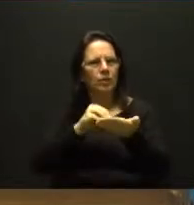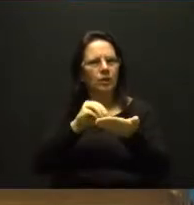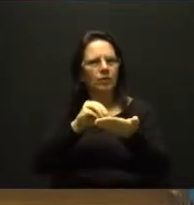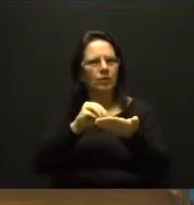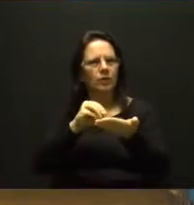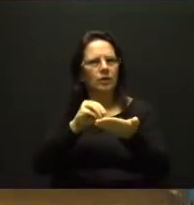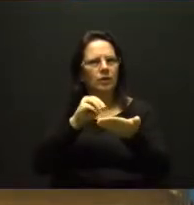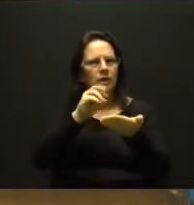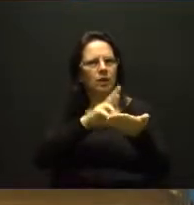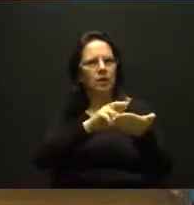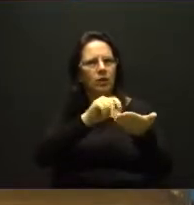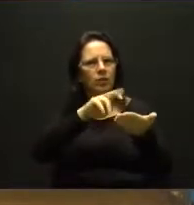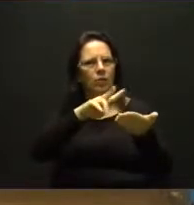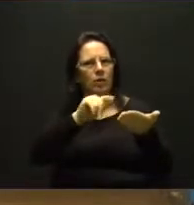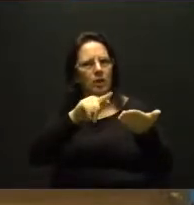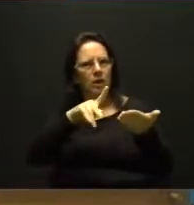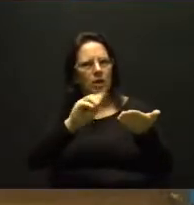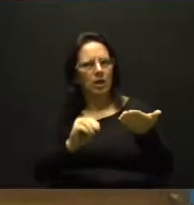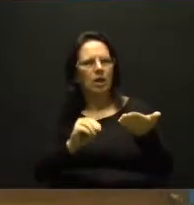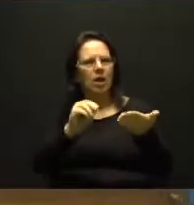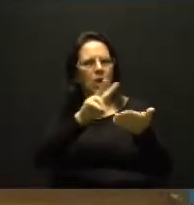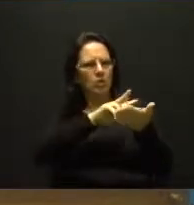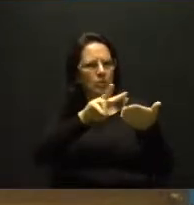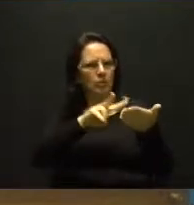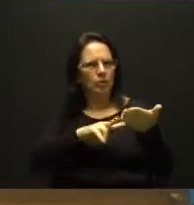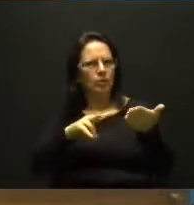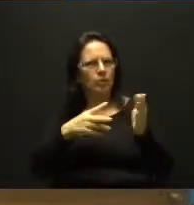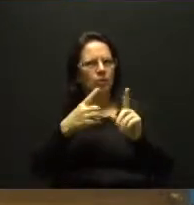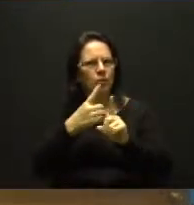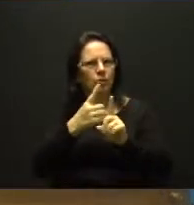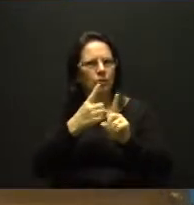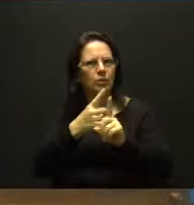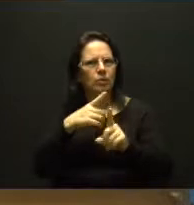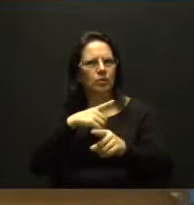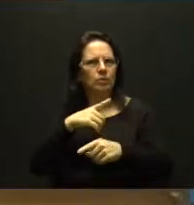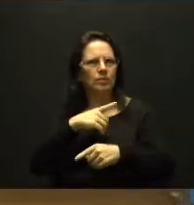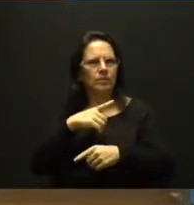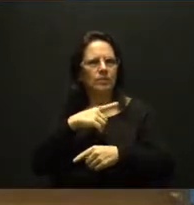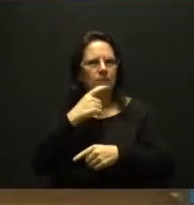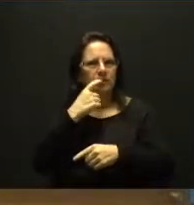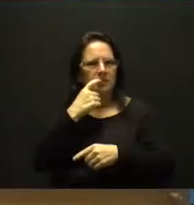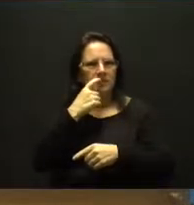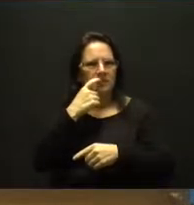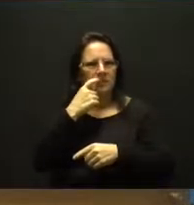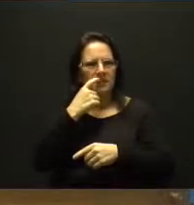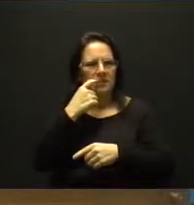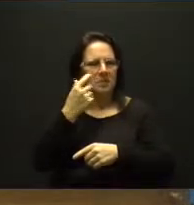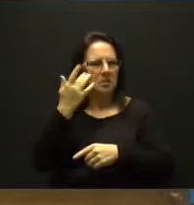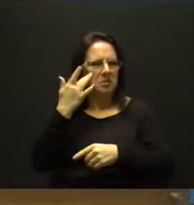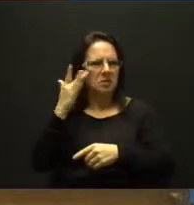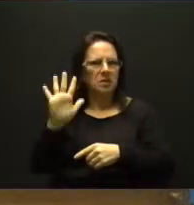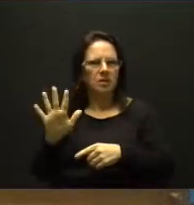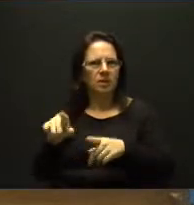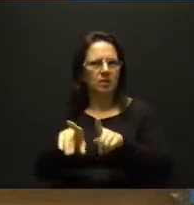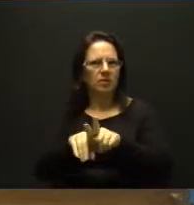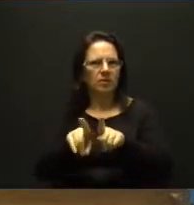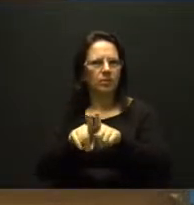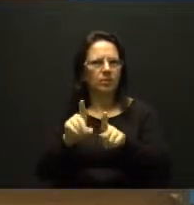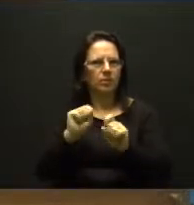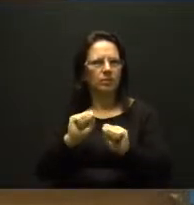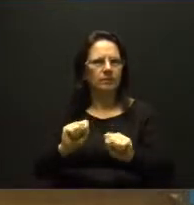revogado e que as correções sejam feitas a gente nem corra vai que essa empresa ganha né não sei por que mas vai